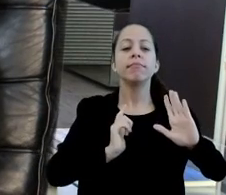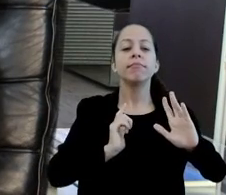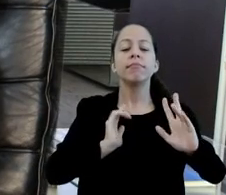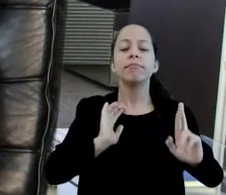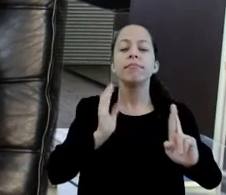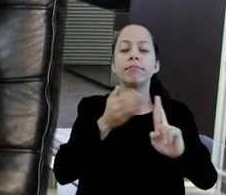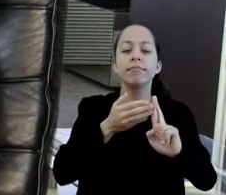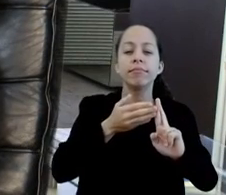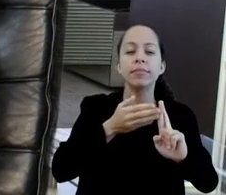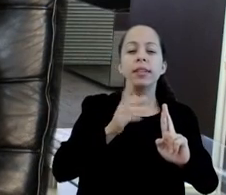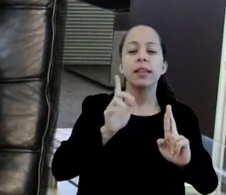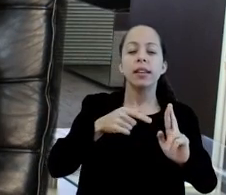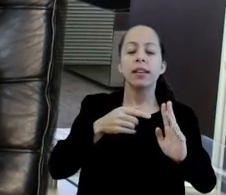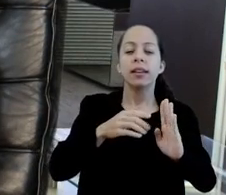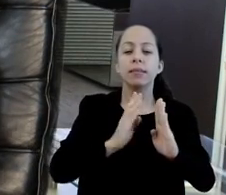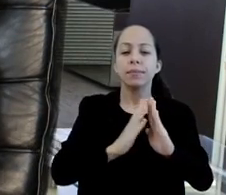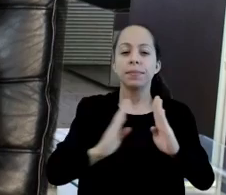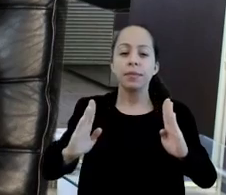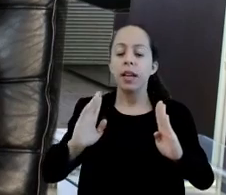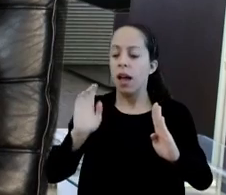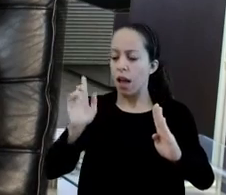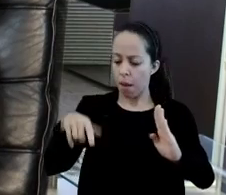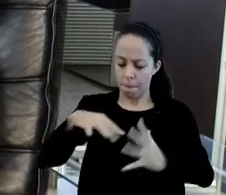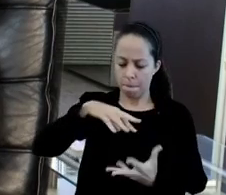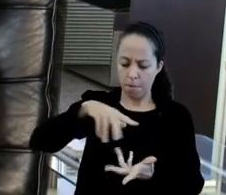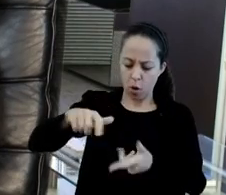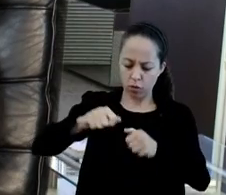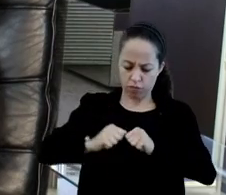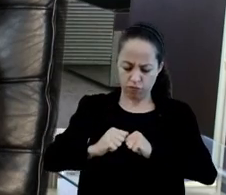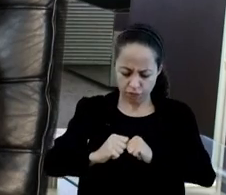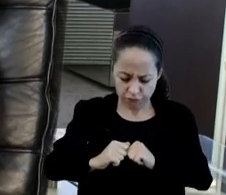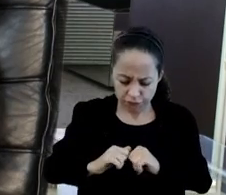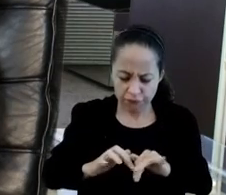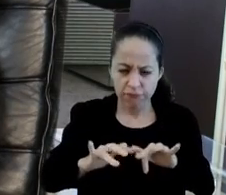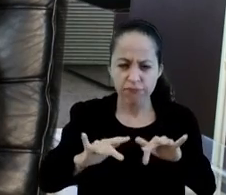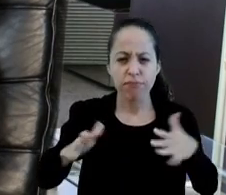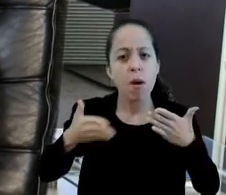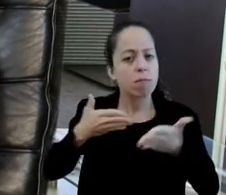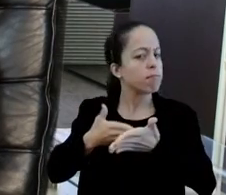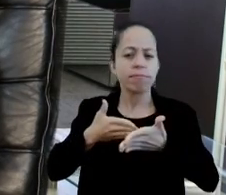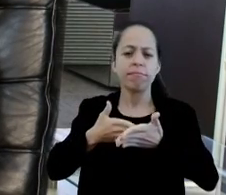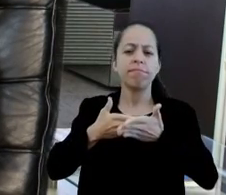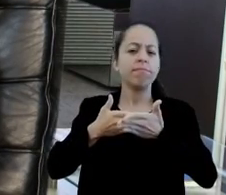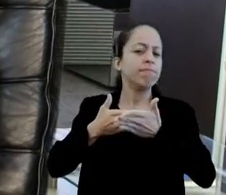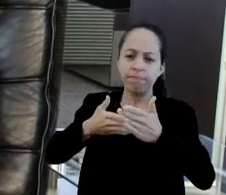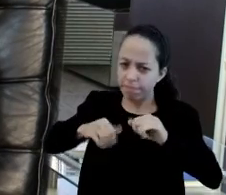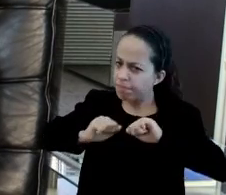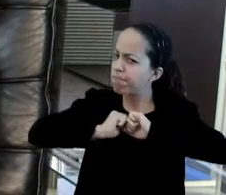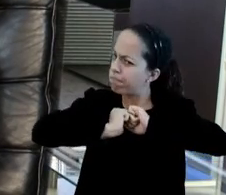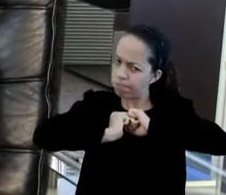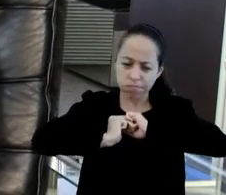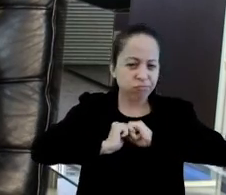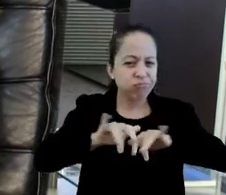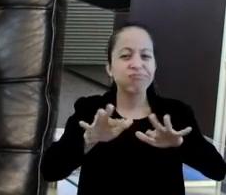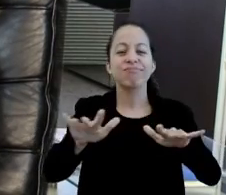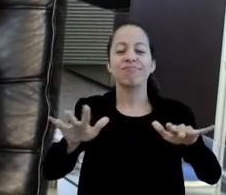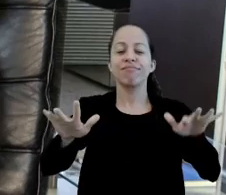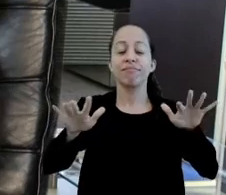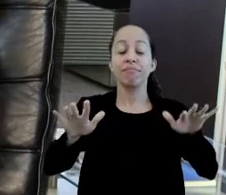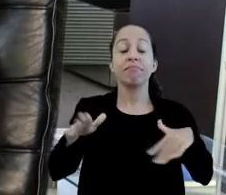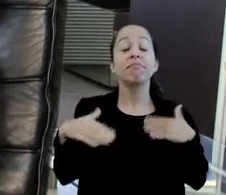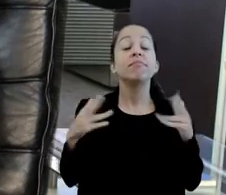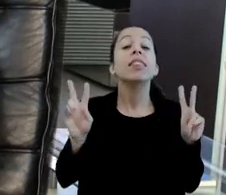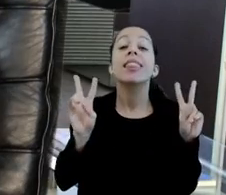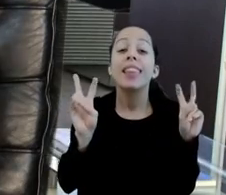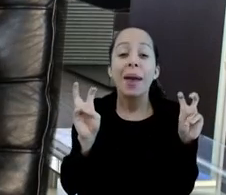pelo Mundo. E qual é a temática? Viagem. Então eu tenho que viajar uma vez a cada ano